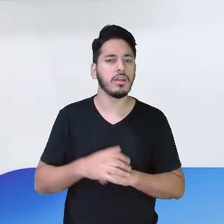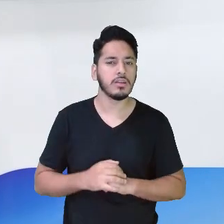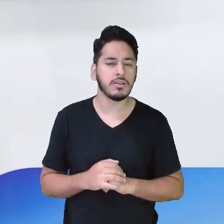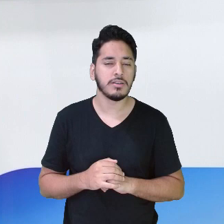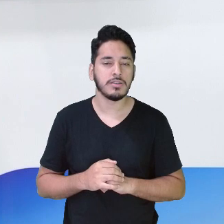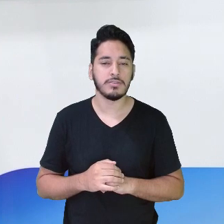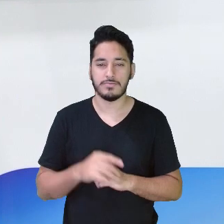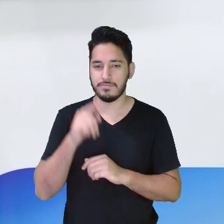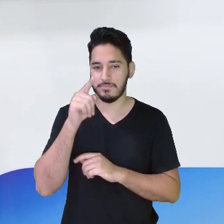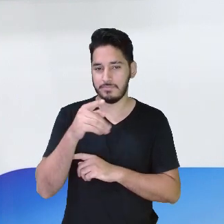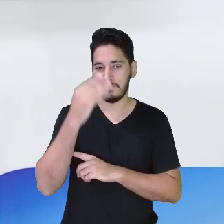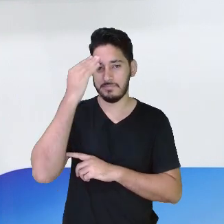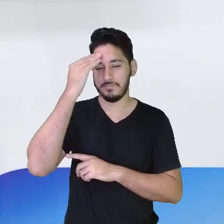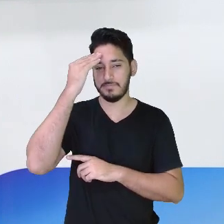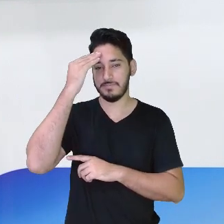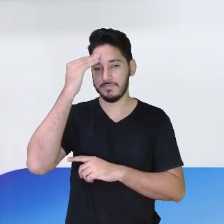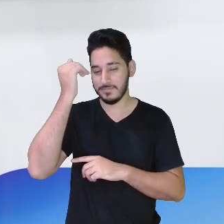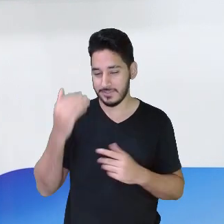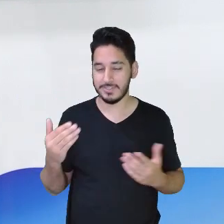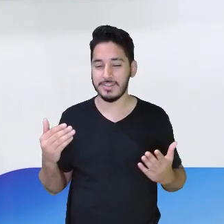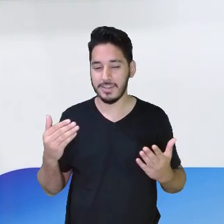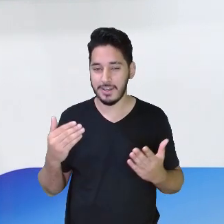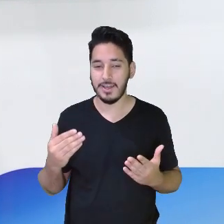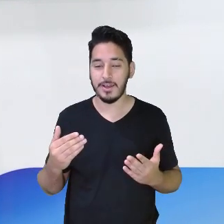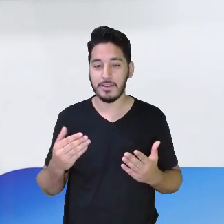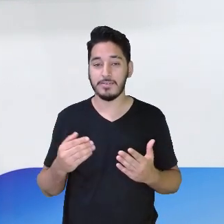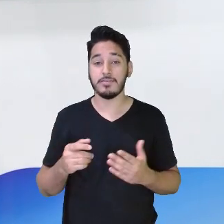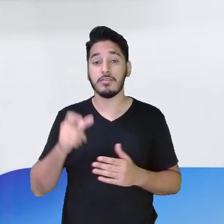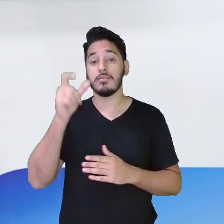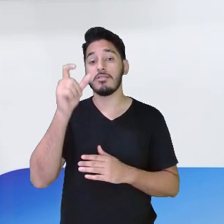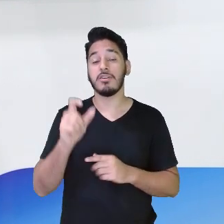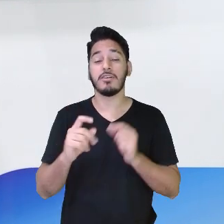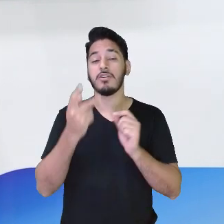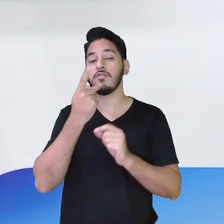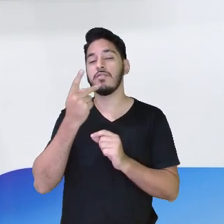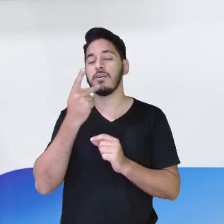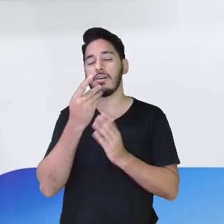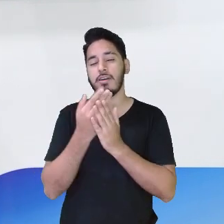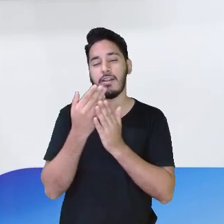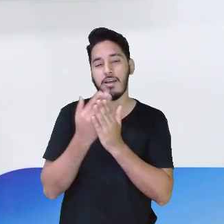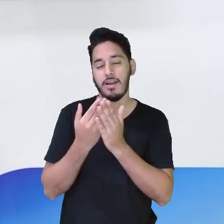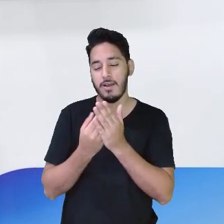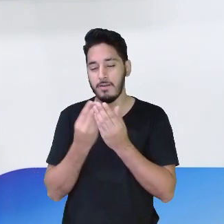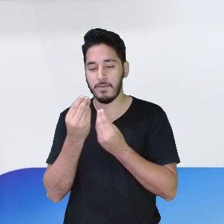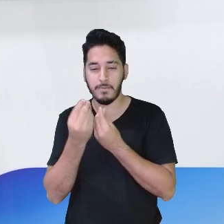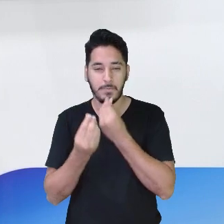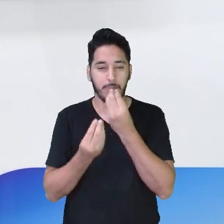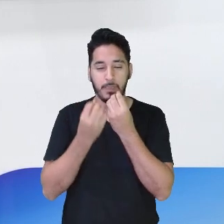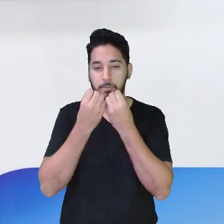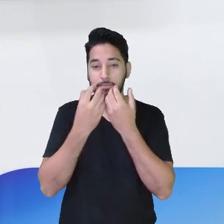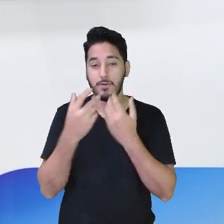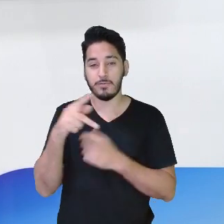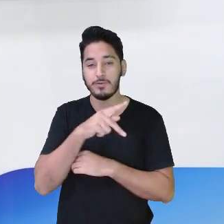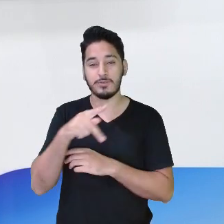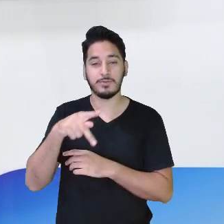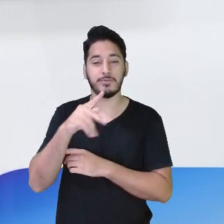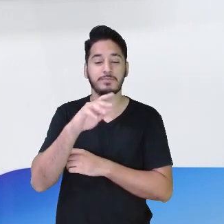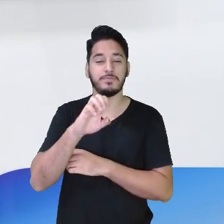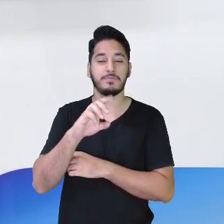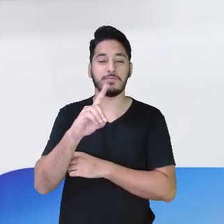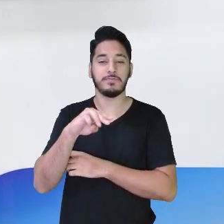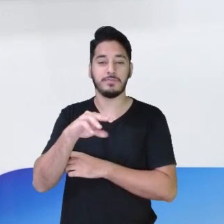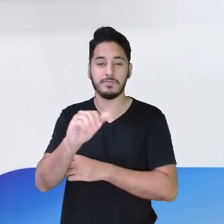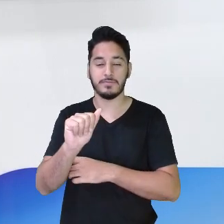falando? Você sabe, a queridinha do 5º ano, aqui dá aquela aula docinho, docinho. Professora Kedma, bom dia,